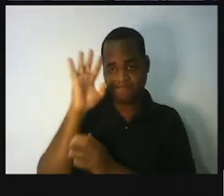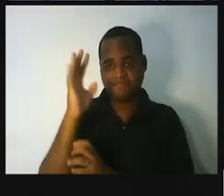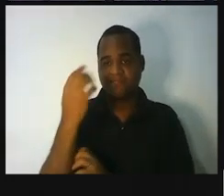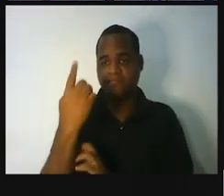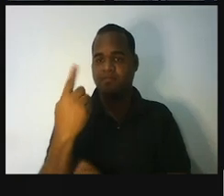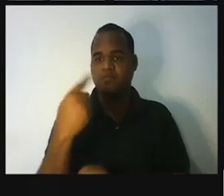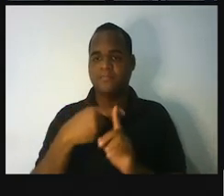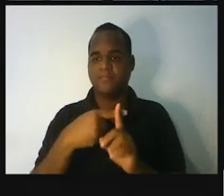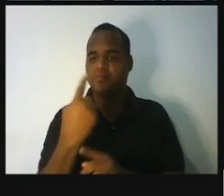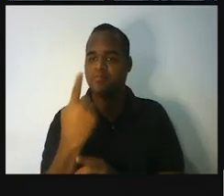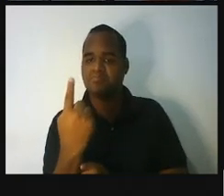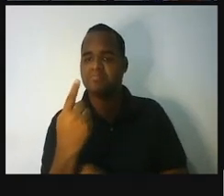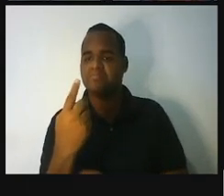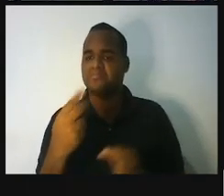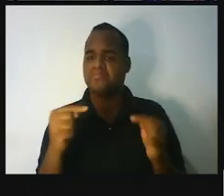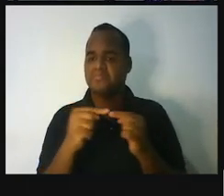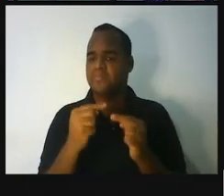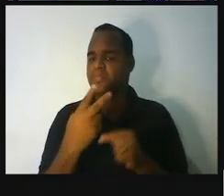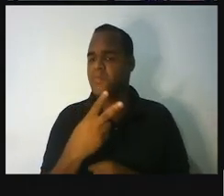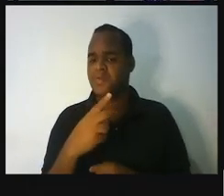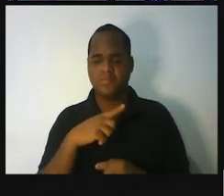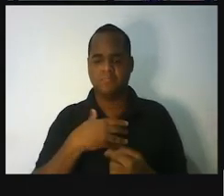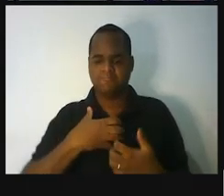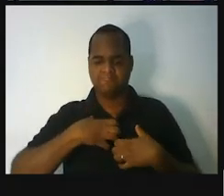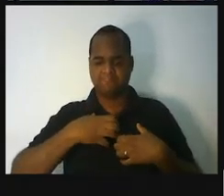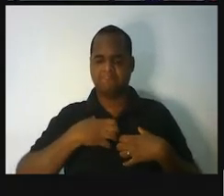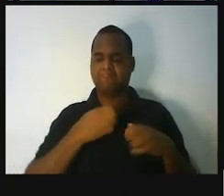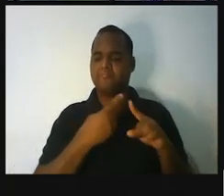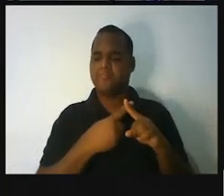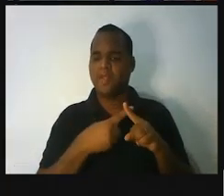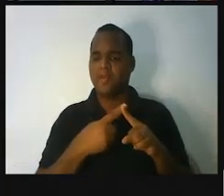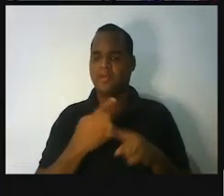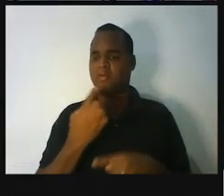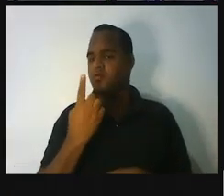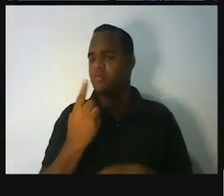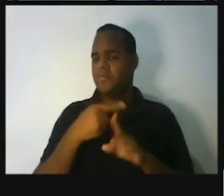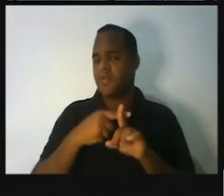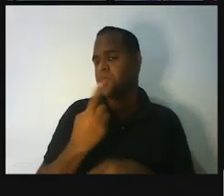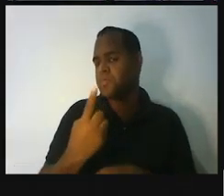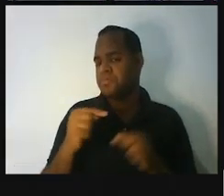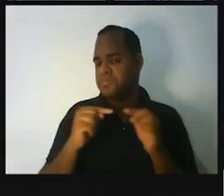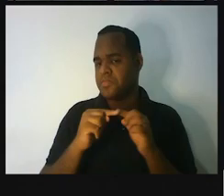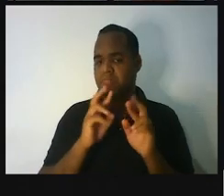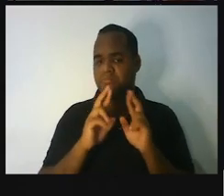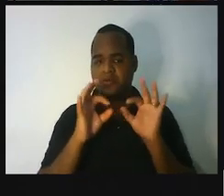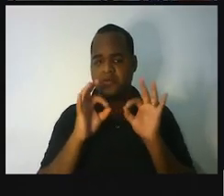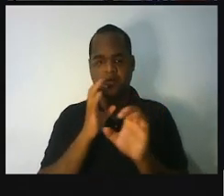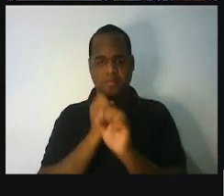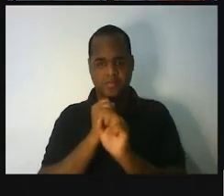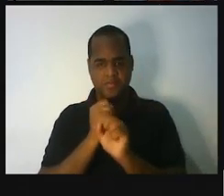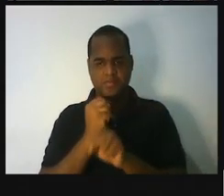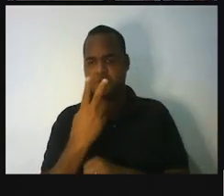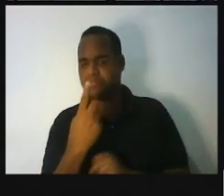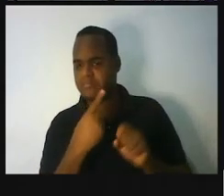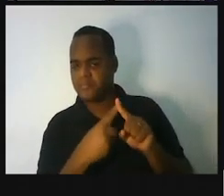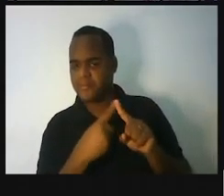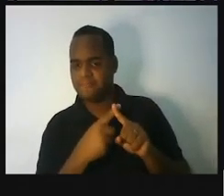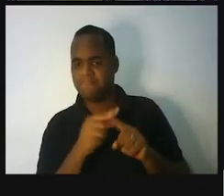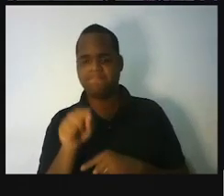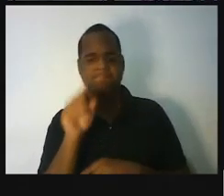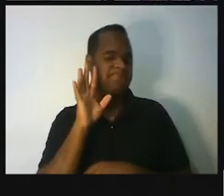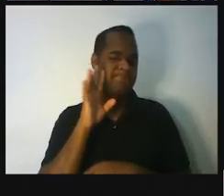mais 1 é 2? Por que que faz sentido 1 mais 1 ser igual a 2? Você já parou para